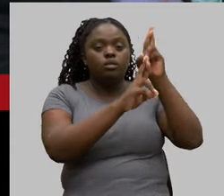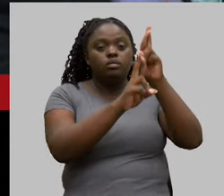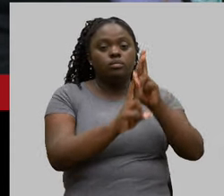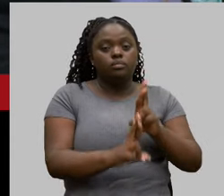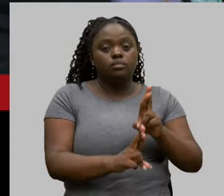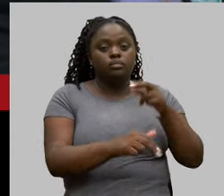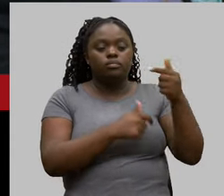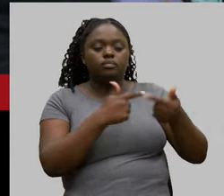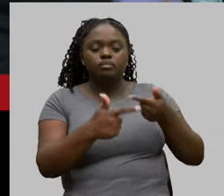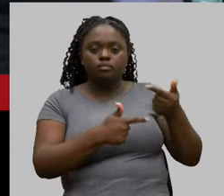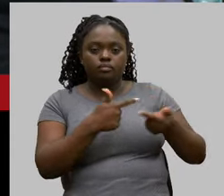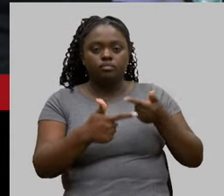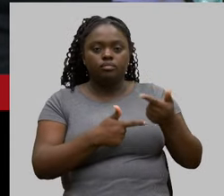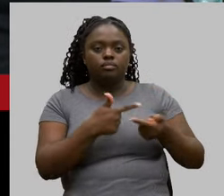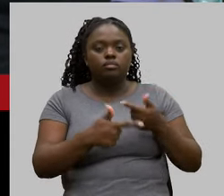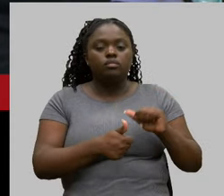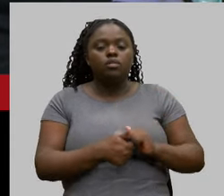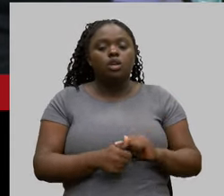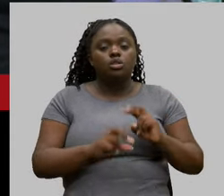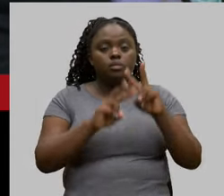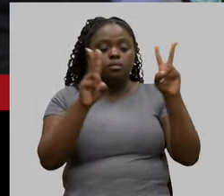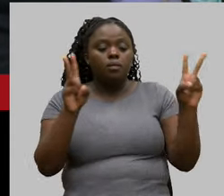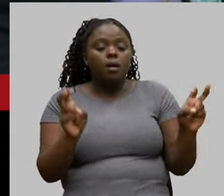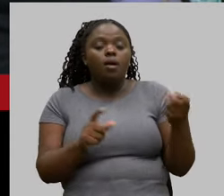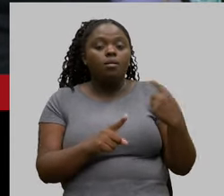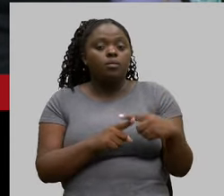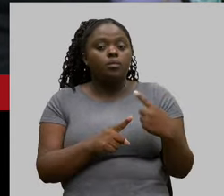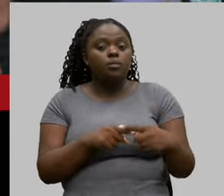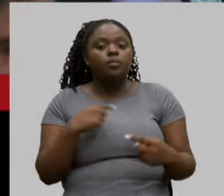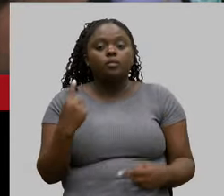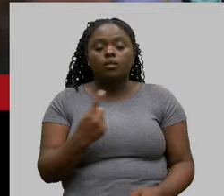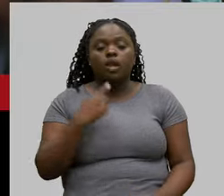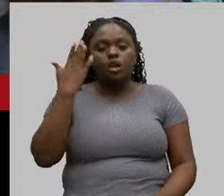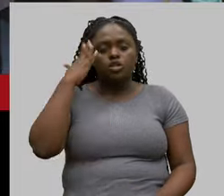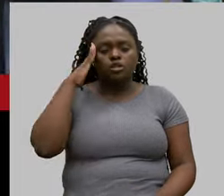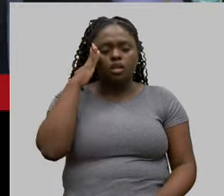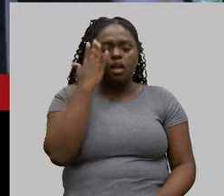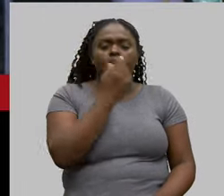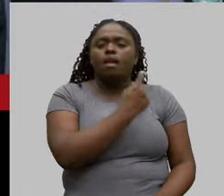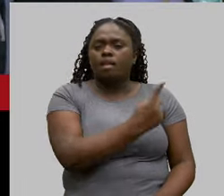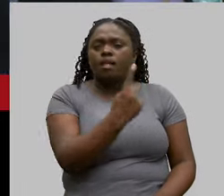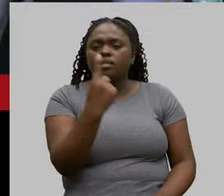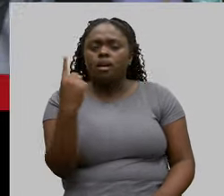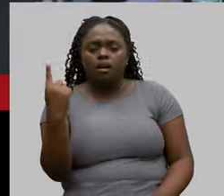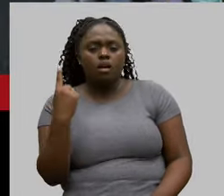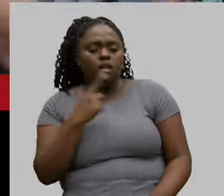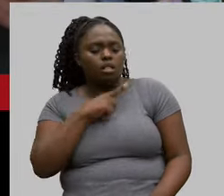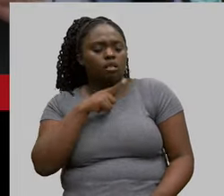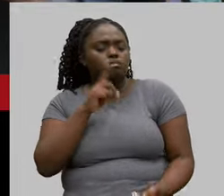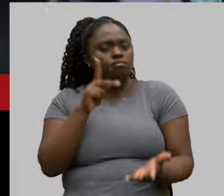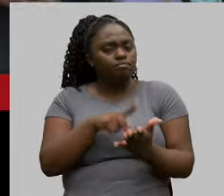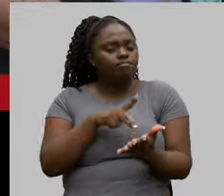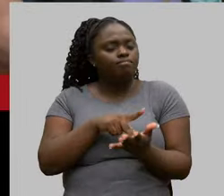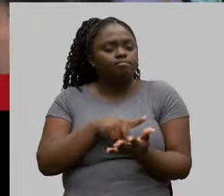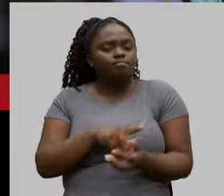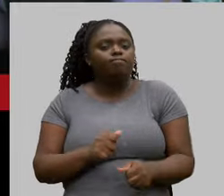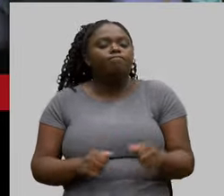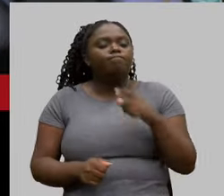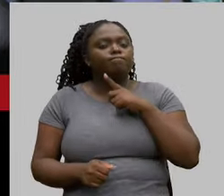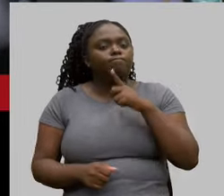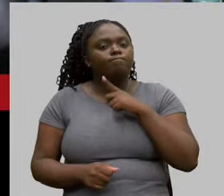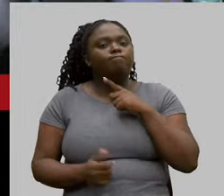dos trabalhadores sobre essa questão porque a gente entende que cada ente tem uma realidade né ele tem uma realidade